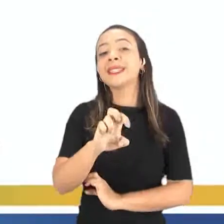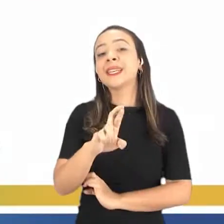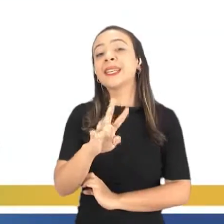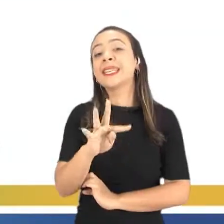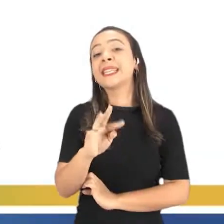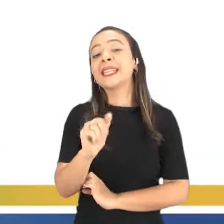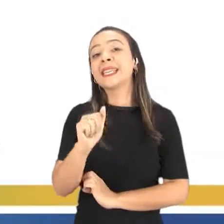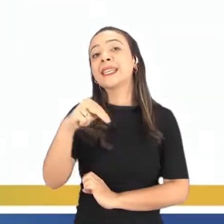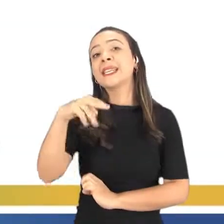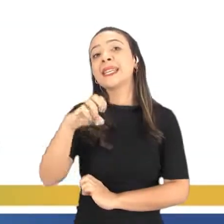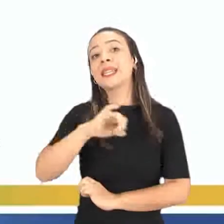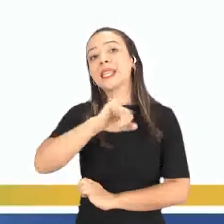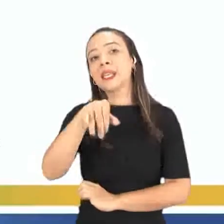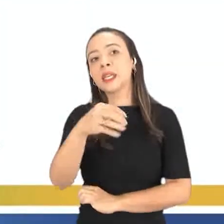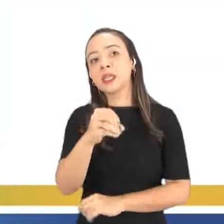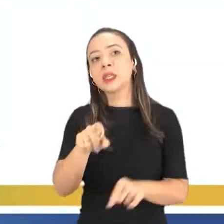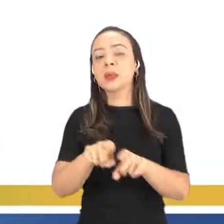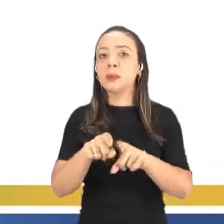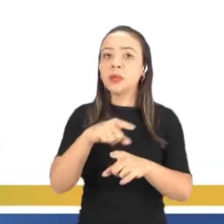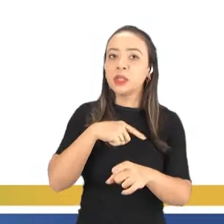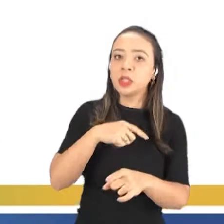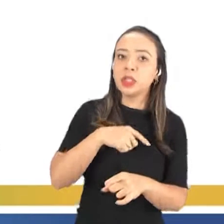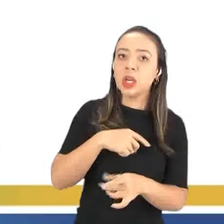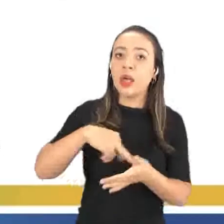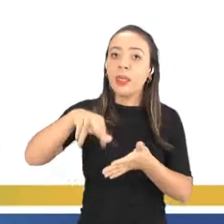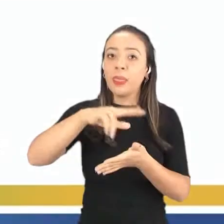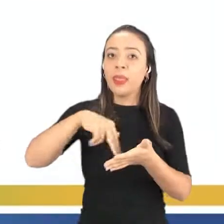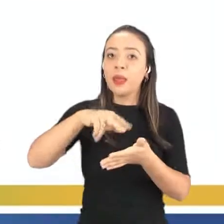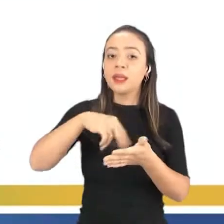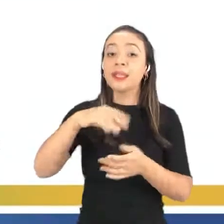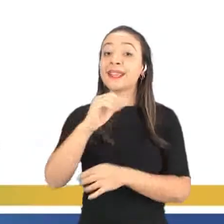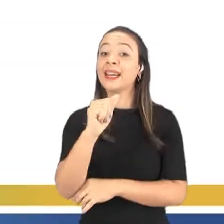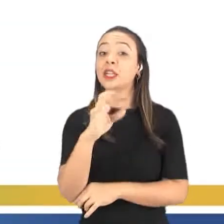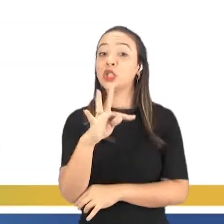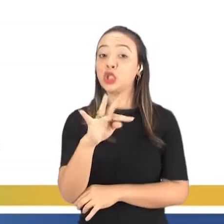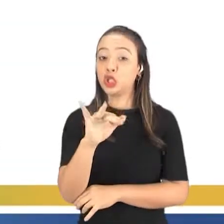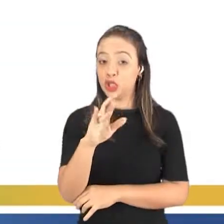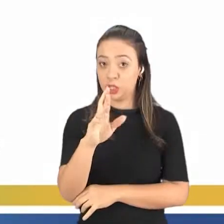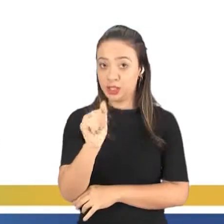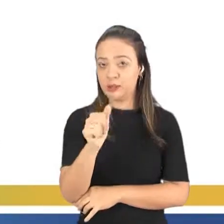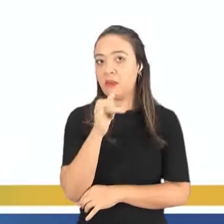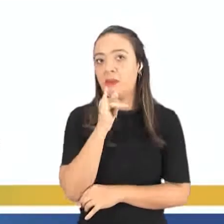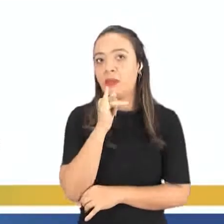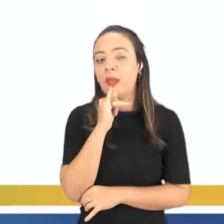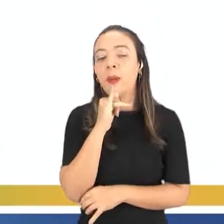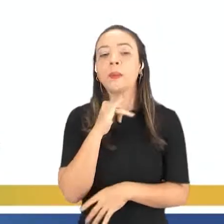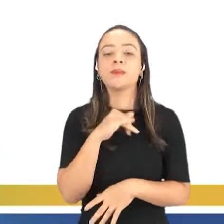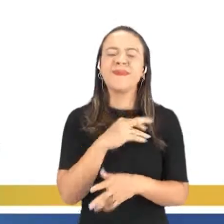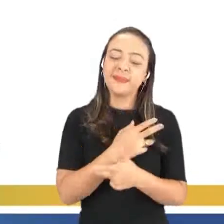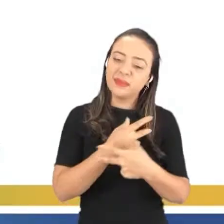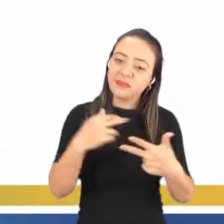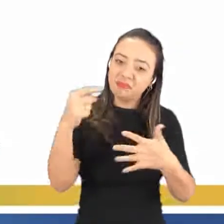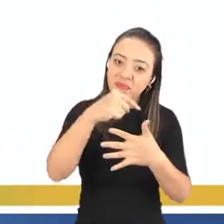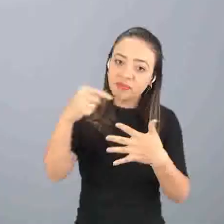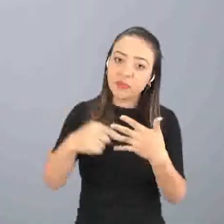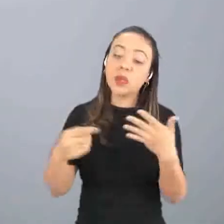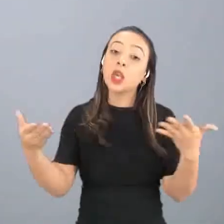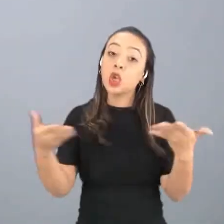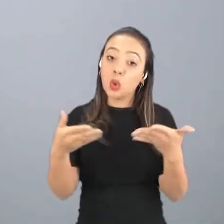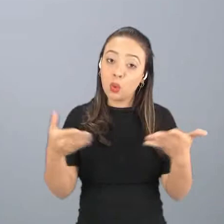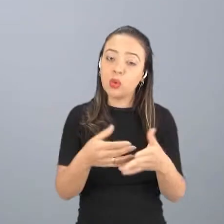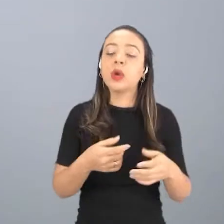e algumas danças como caboclinho e catira. Então, são alguns elementos que hoje nós